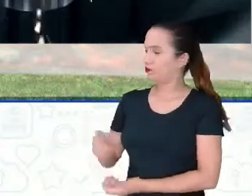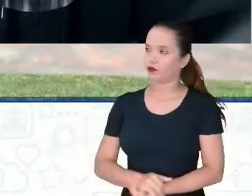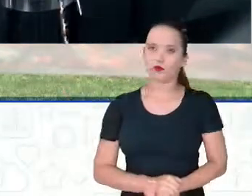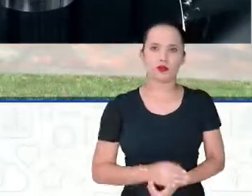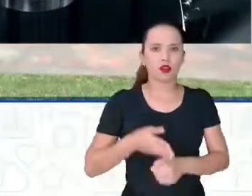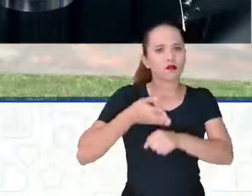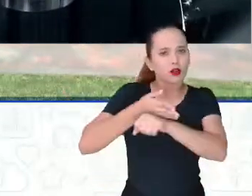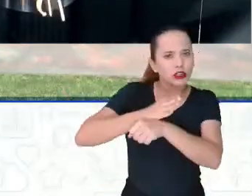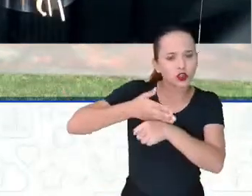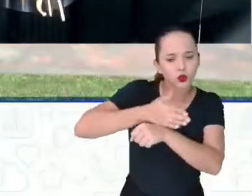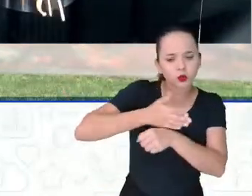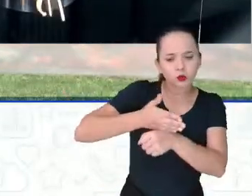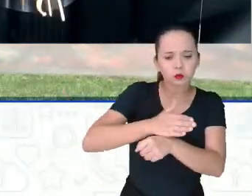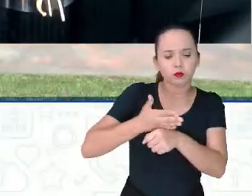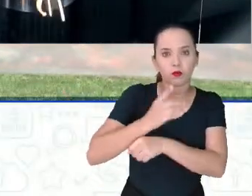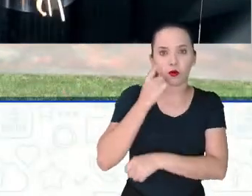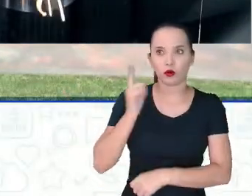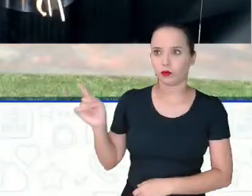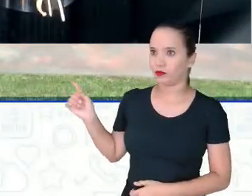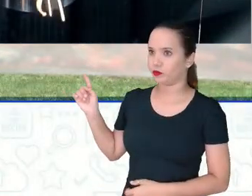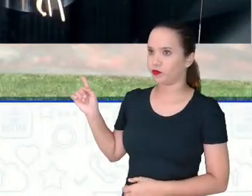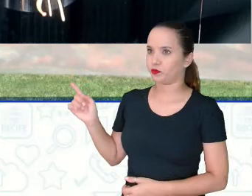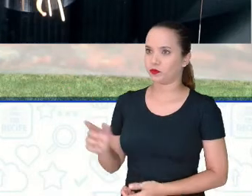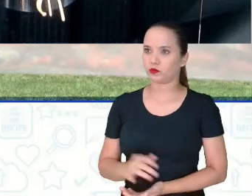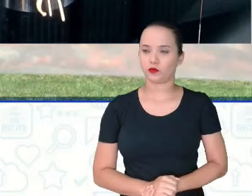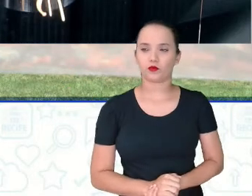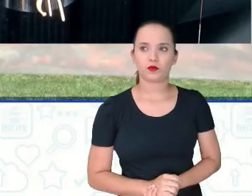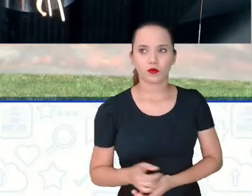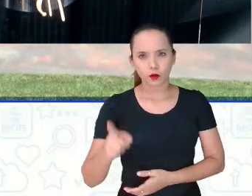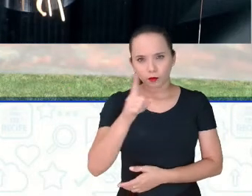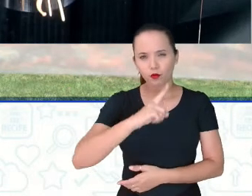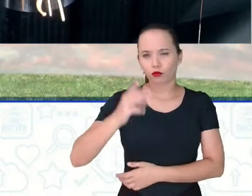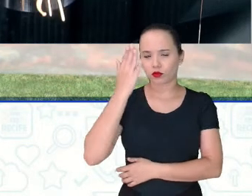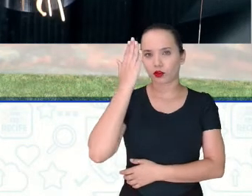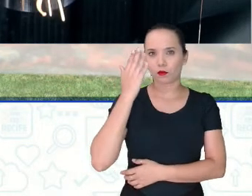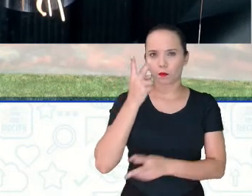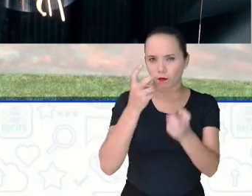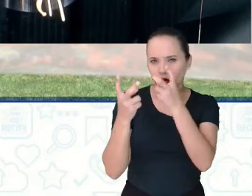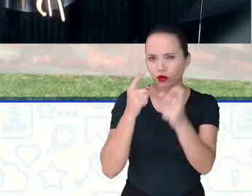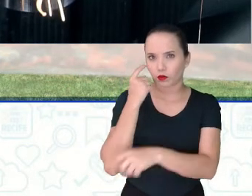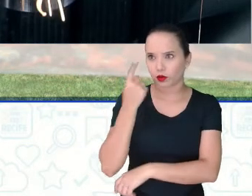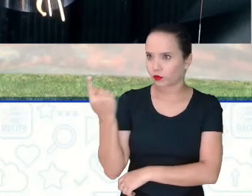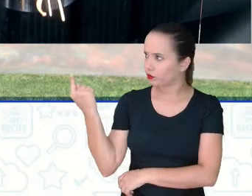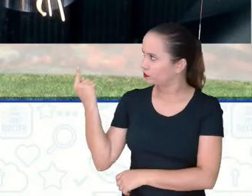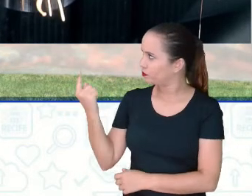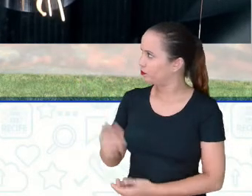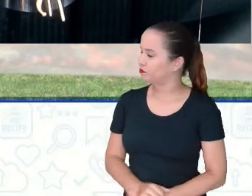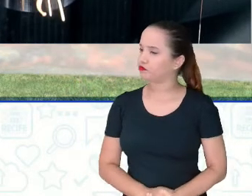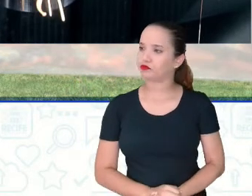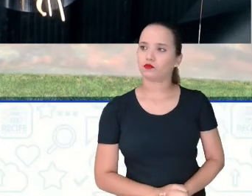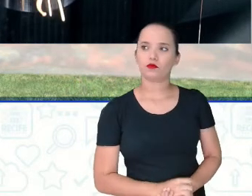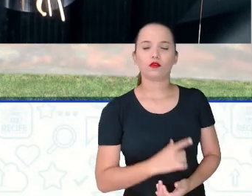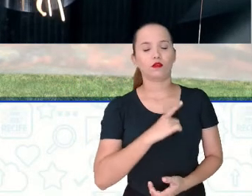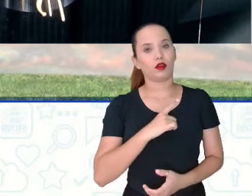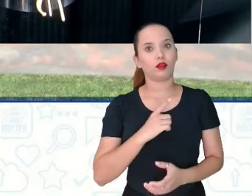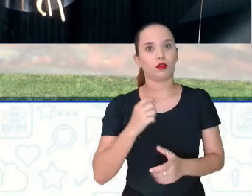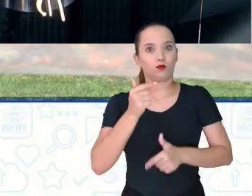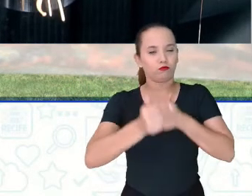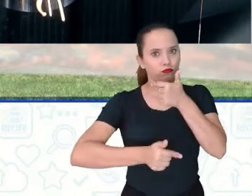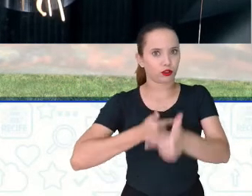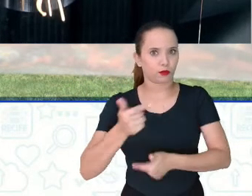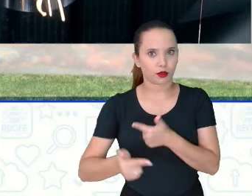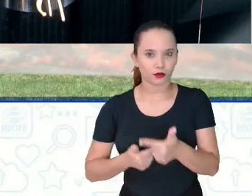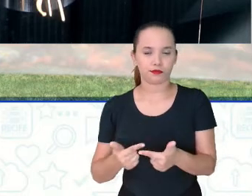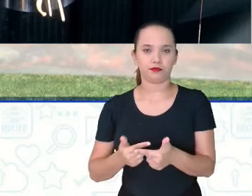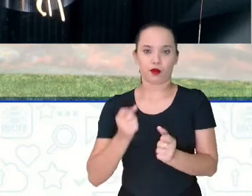de aço aí, ó. Deixa o vídeo carregar. Aí você vai perceber aí. Então, a produção, né?